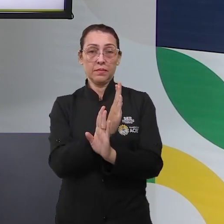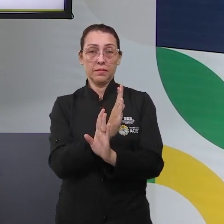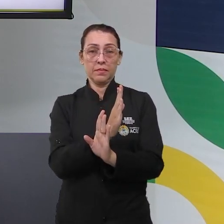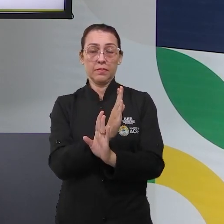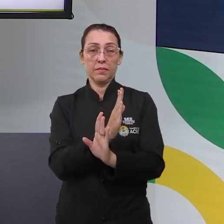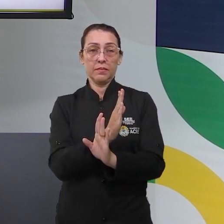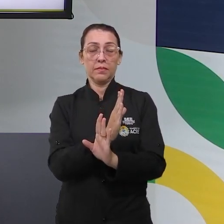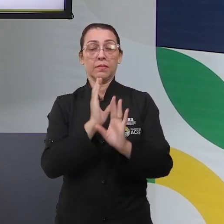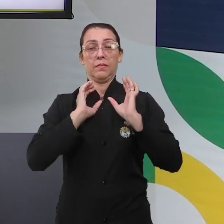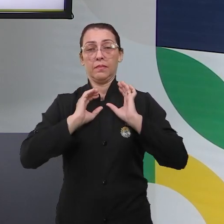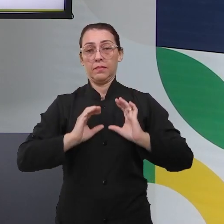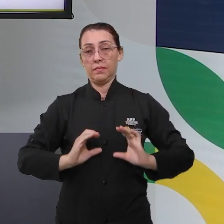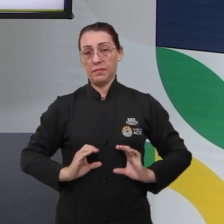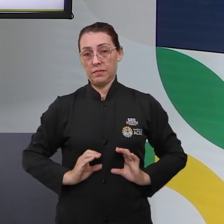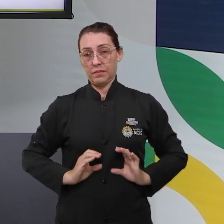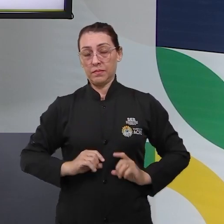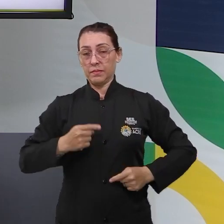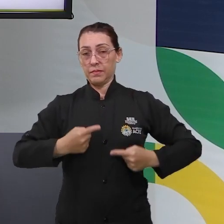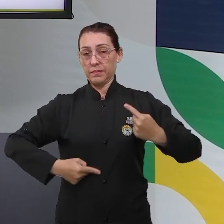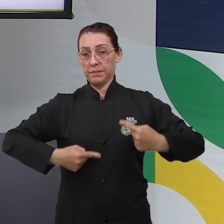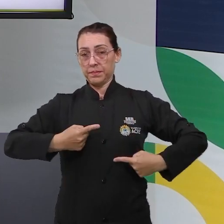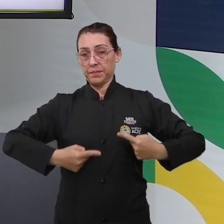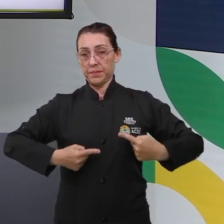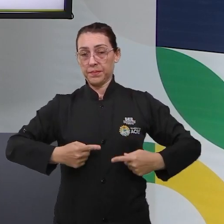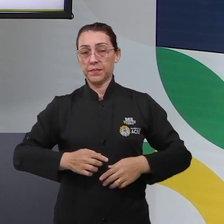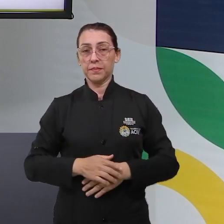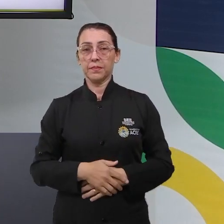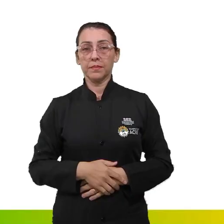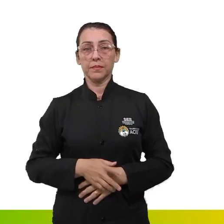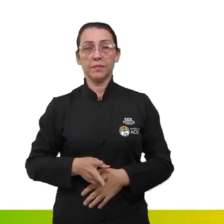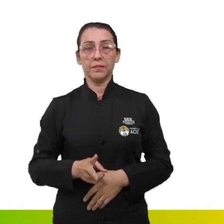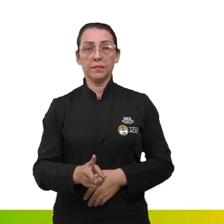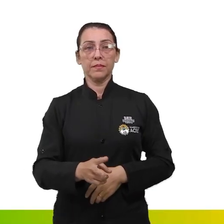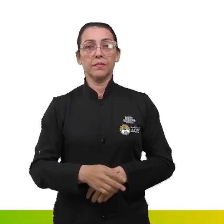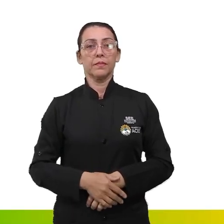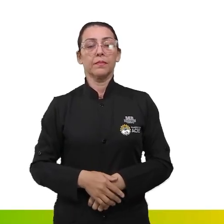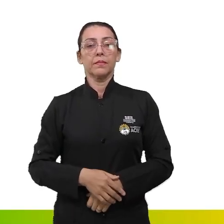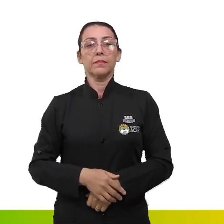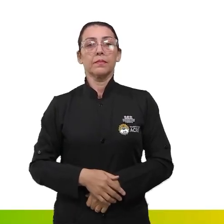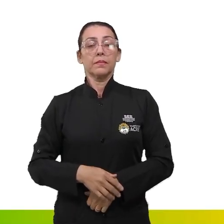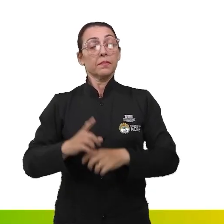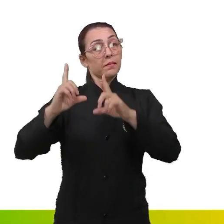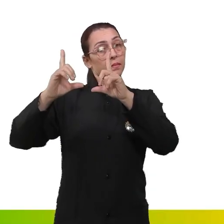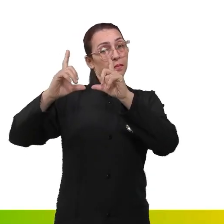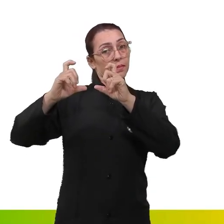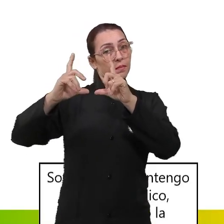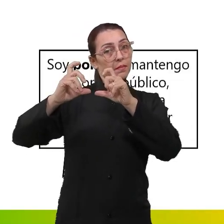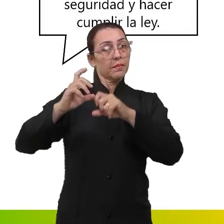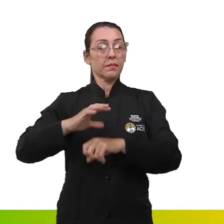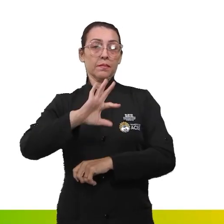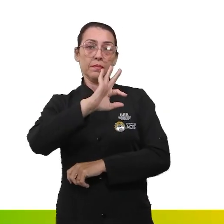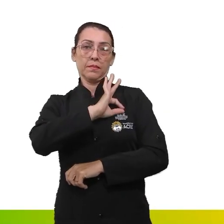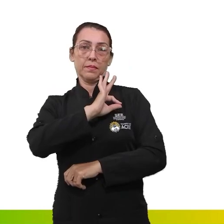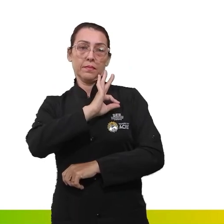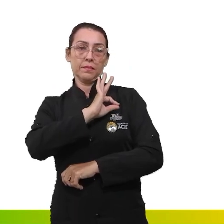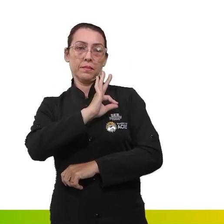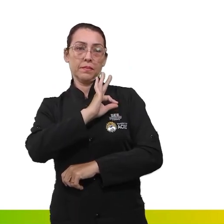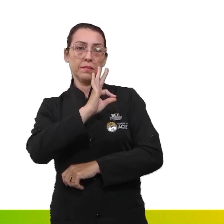de exercer cidadania, através da política. Dando continuidade aqui, Aí temos o